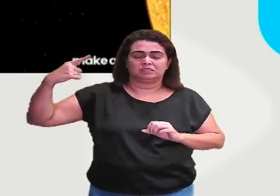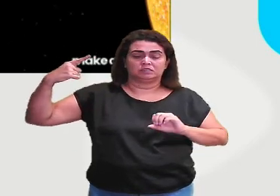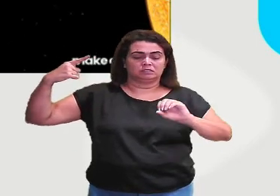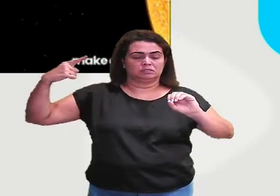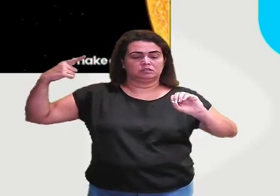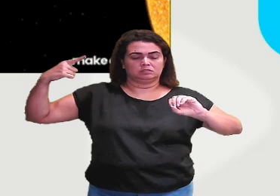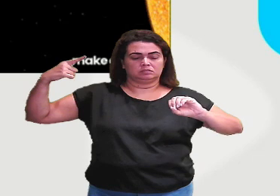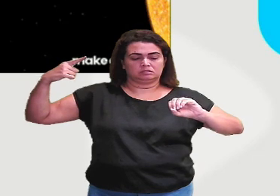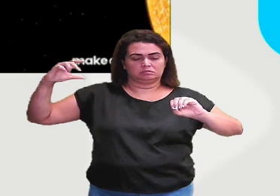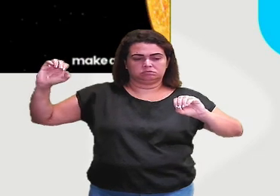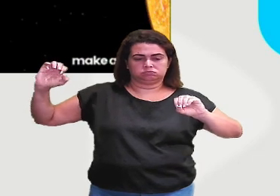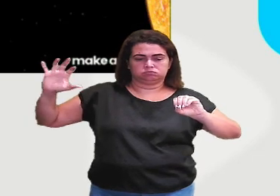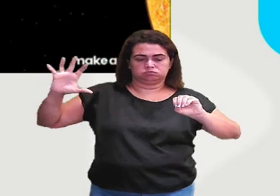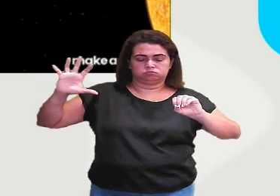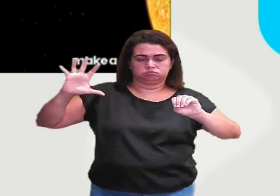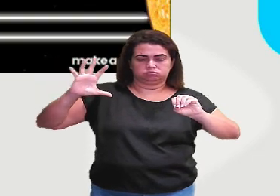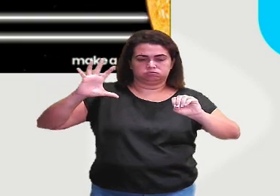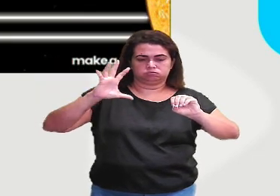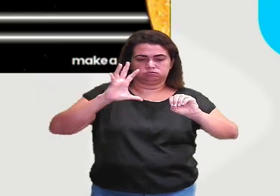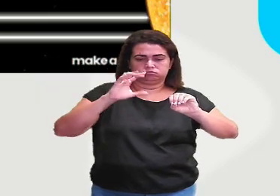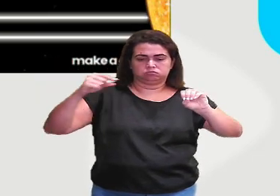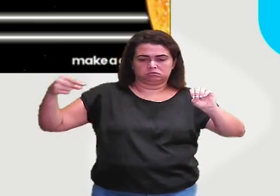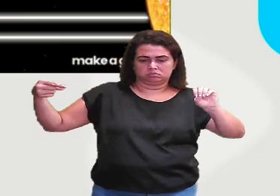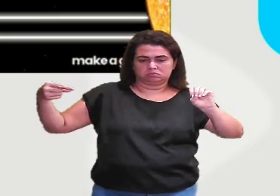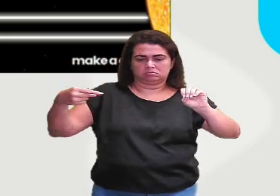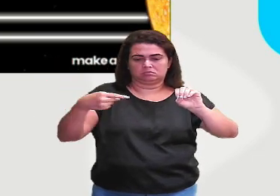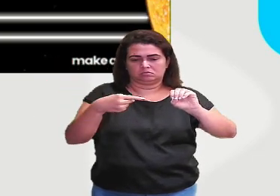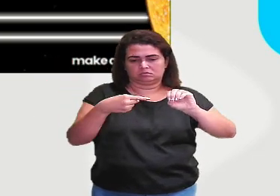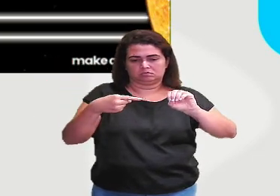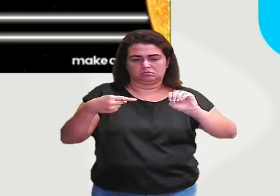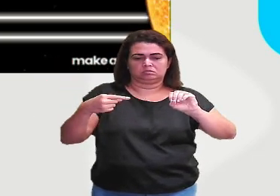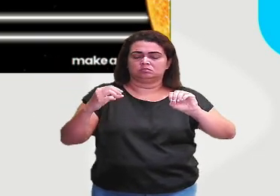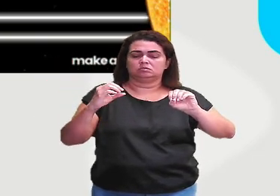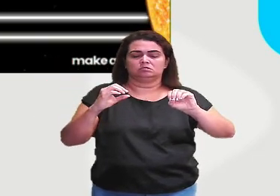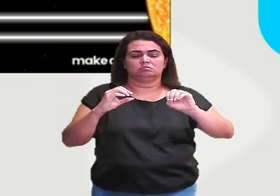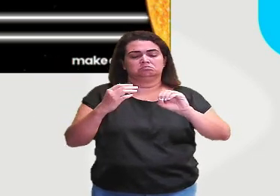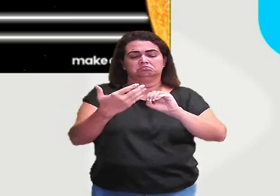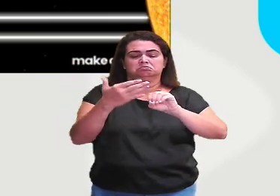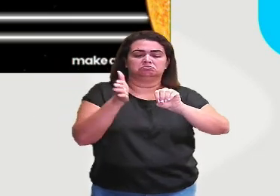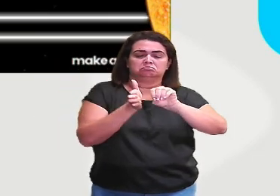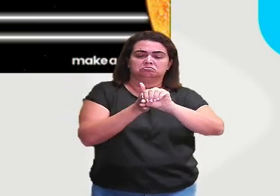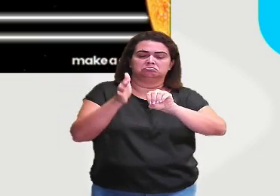dois hemisférios, né, com a mesma intensidade, né? Então,